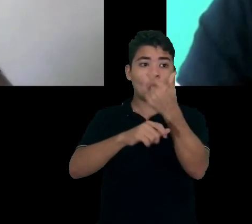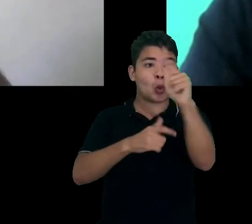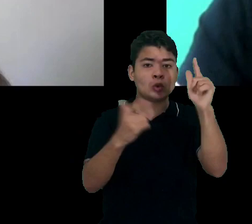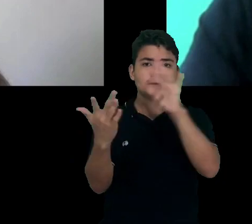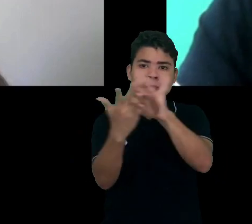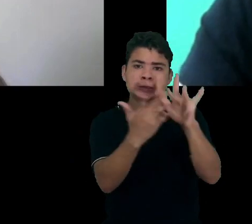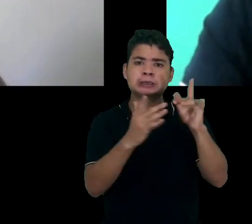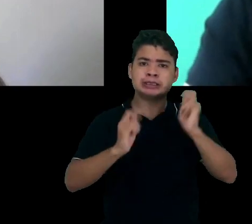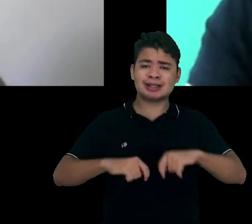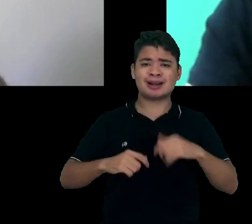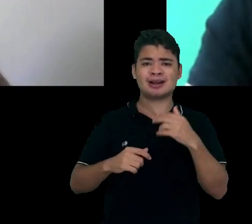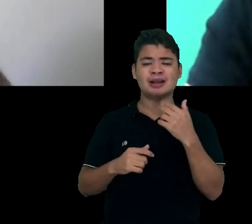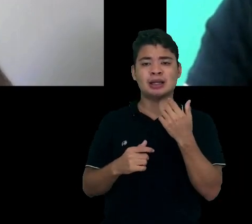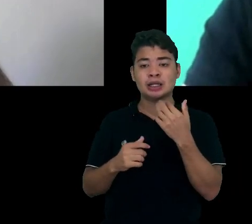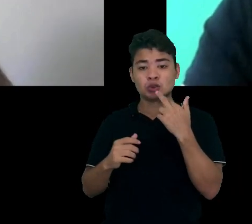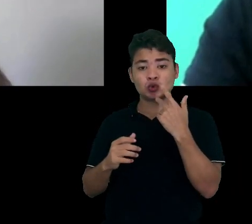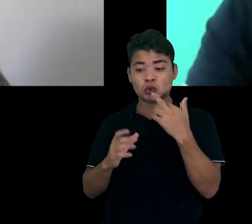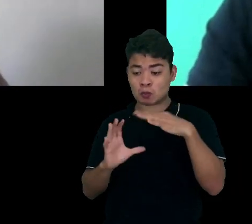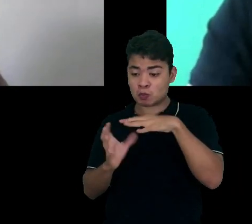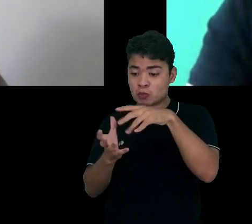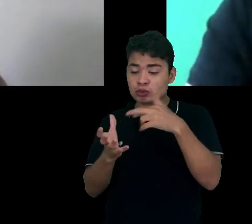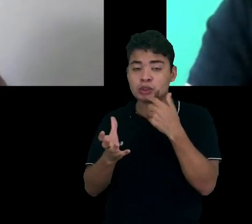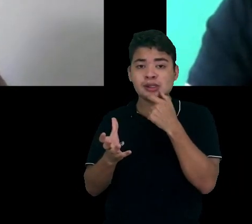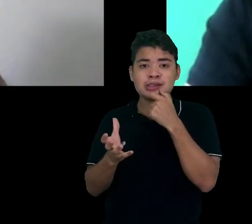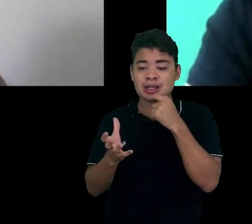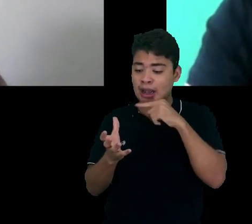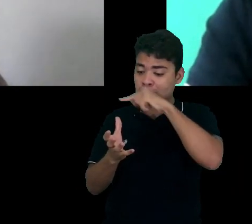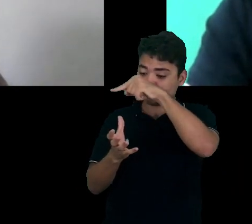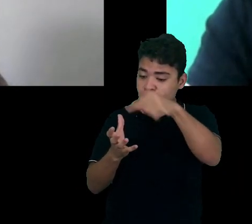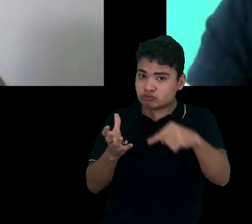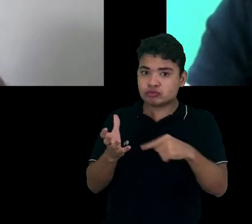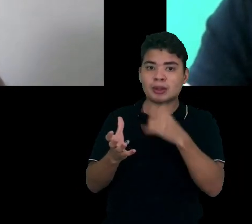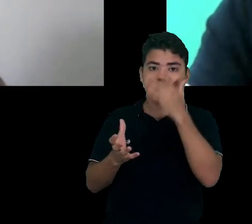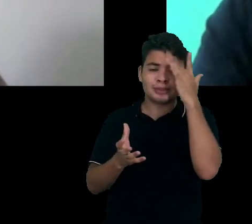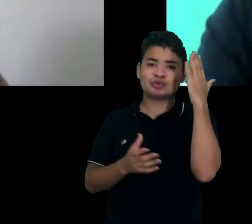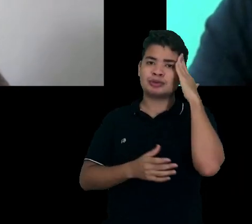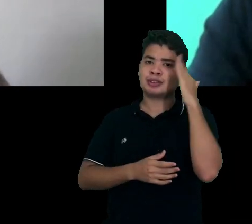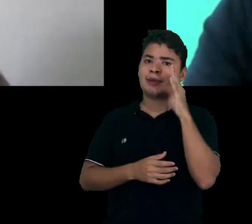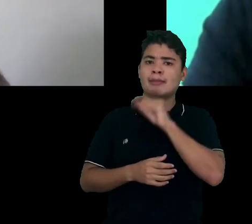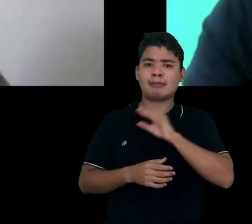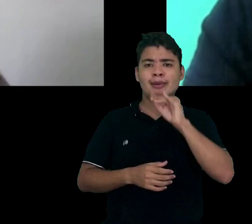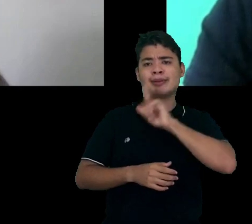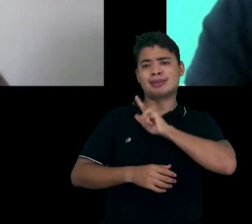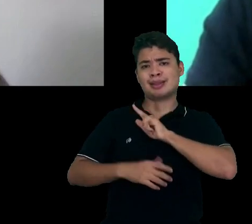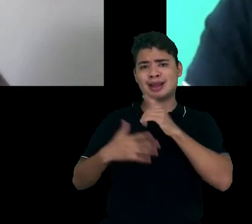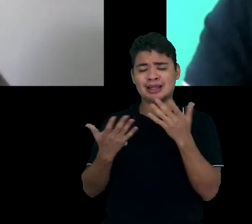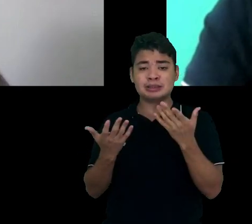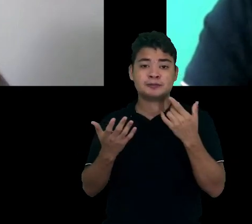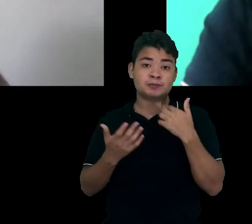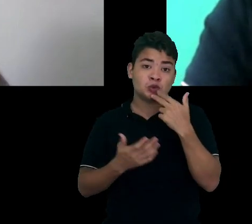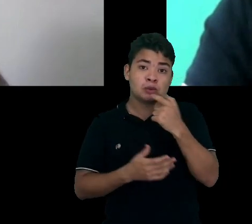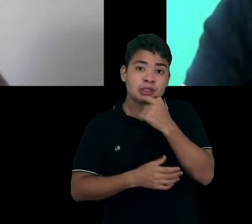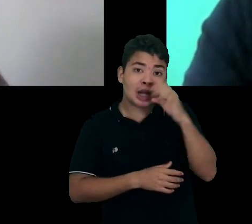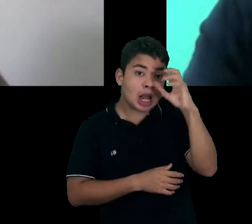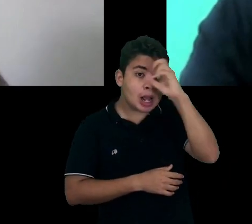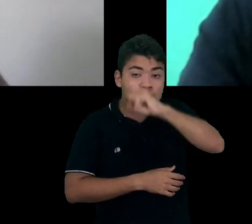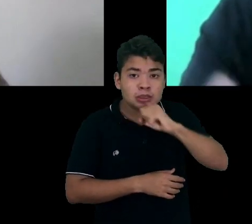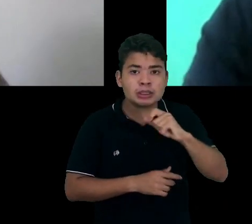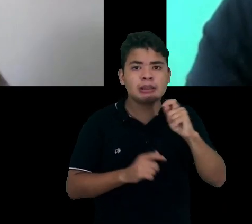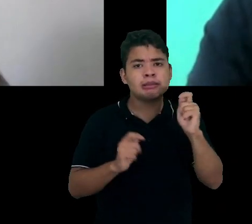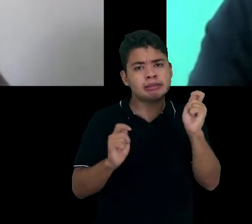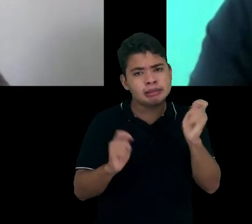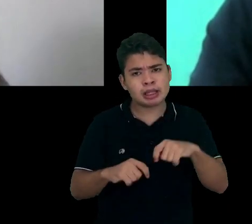E o inglês, ela é a língua usada mundialmente. Então, quando nós aprendemos inglês, nós